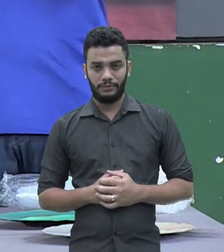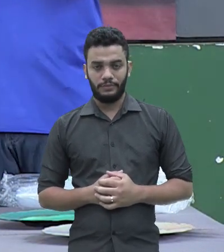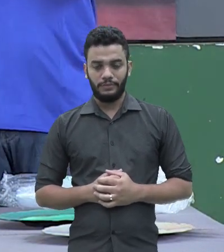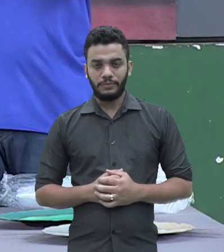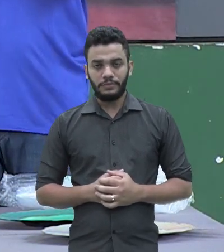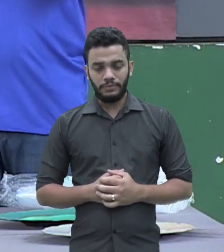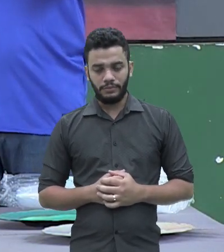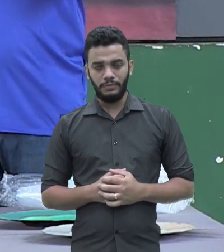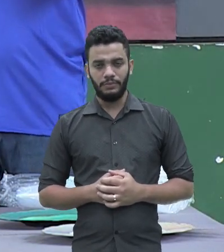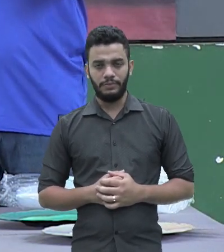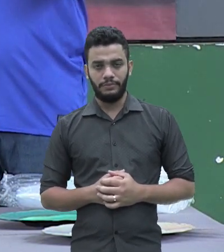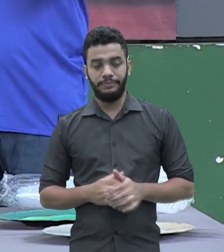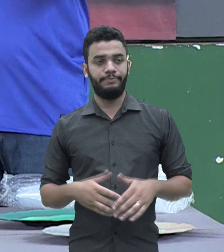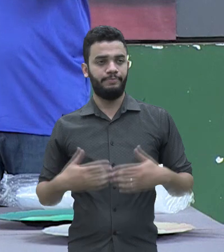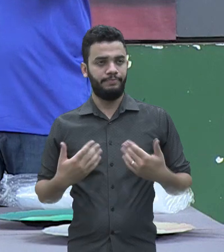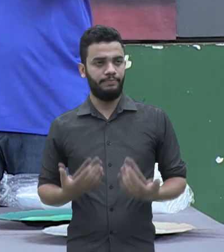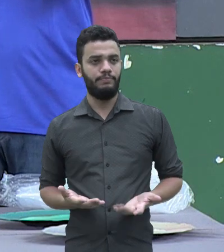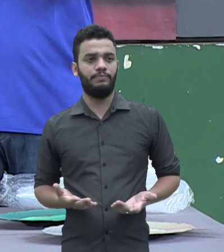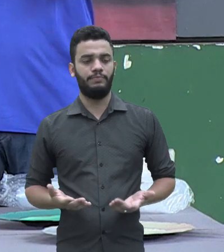Ok.